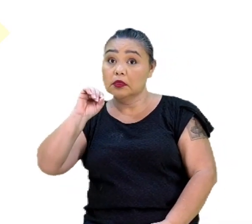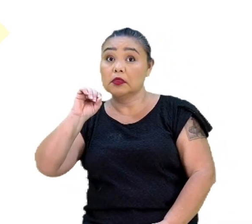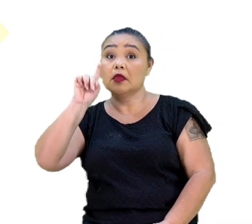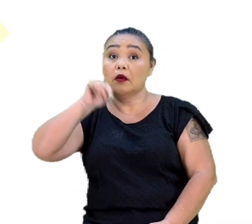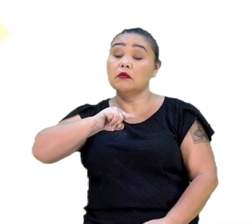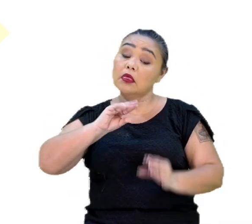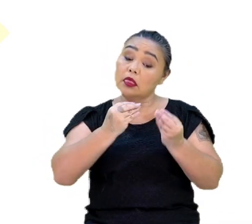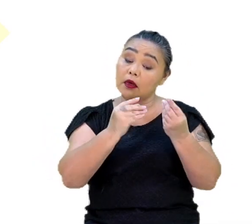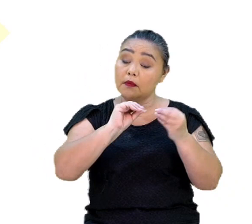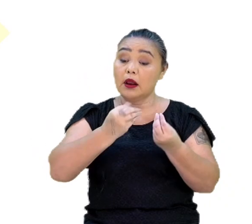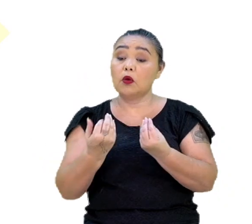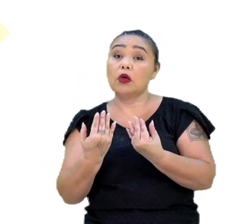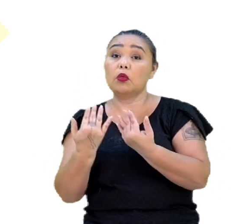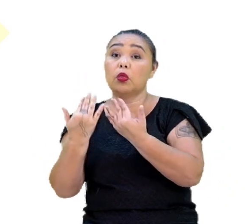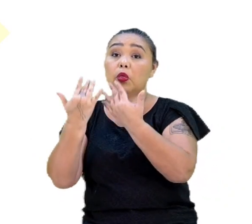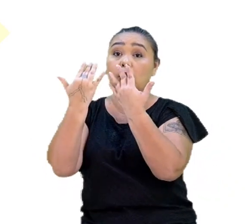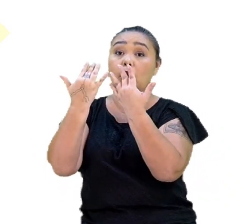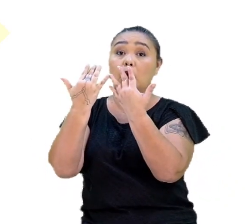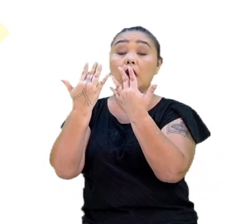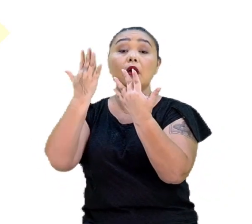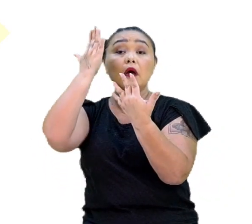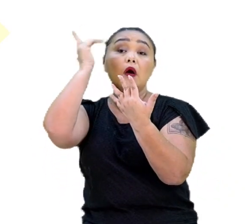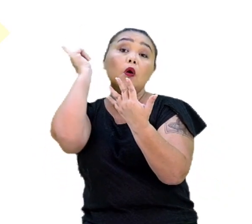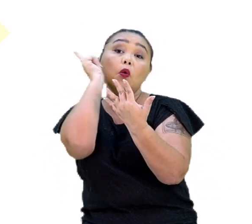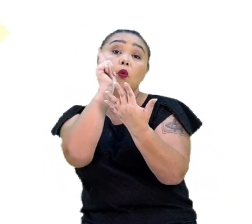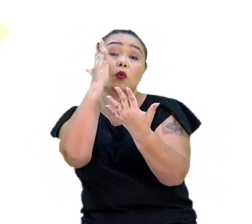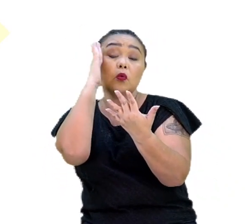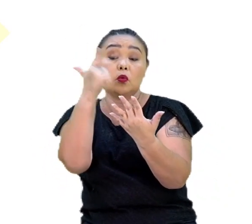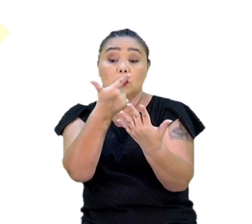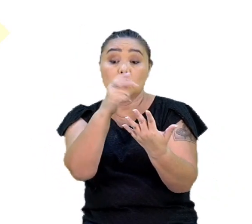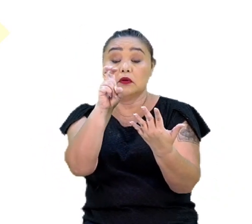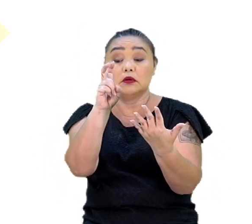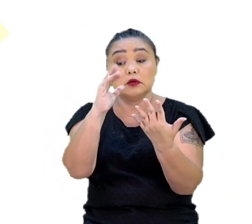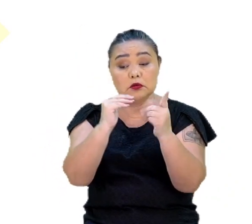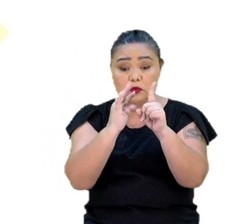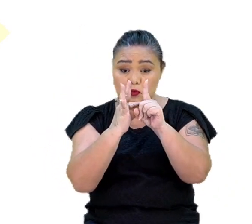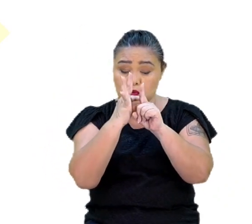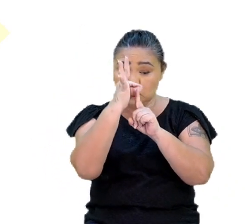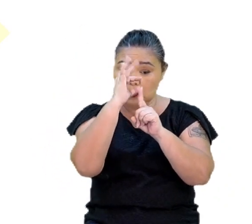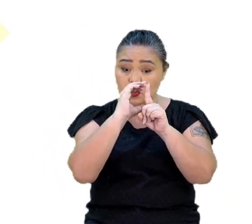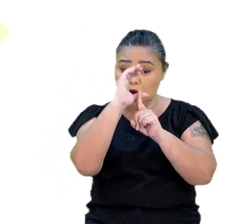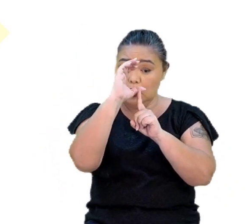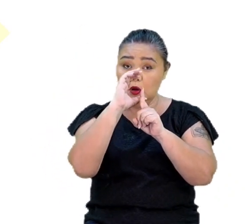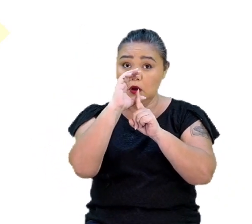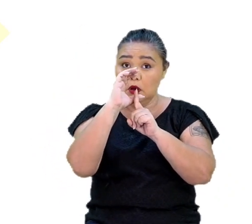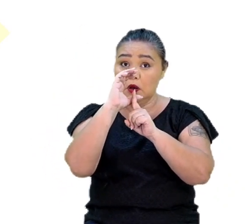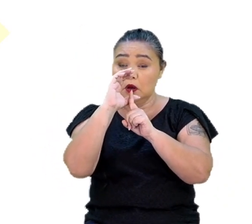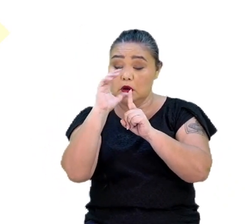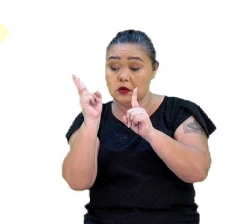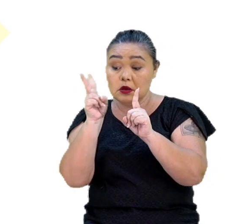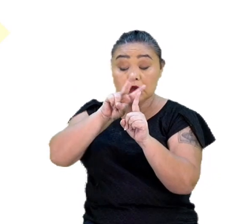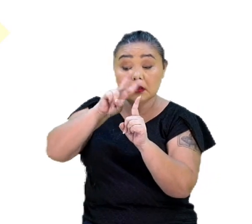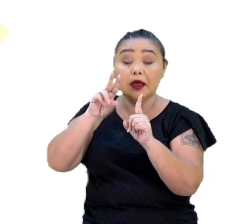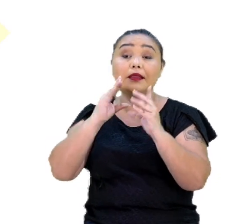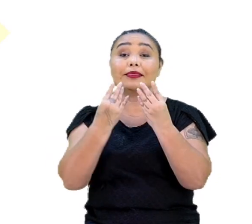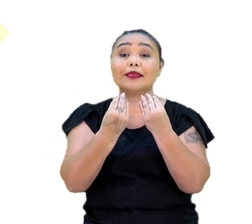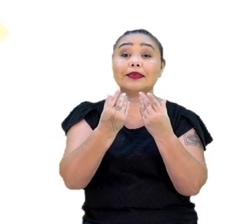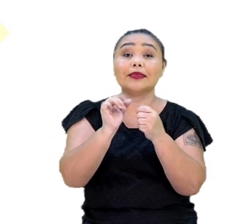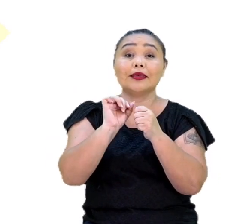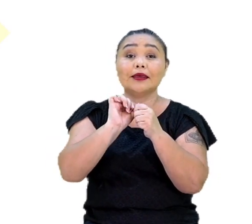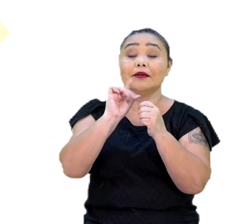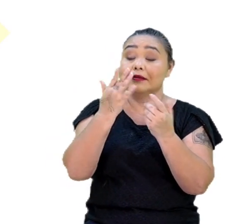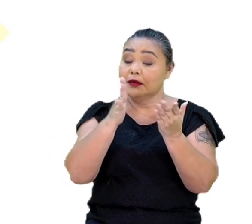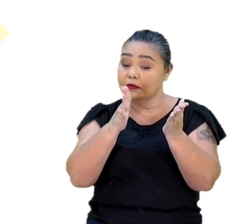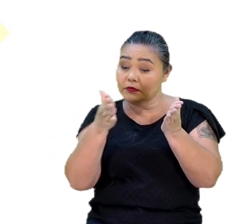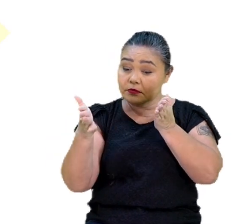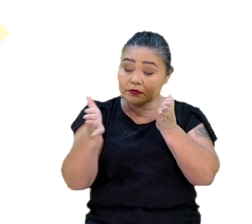para o gasoso, eu consigo saber que a 25 graus de temperatura, ela vai estar no estado líquido, porque 25